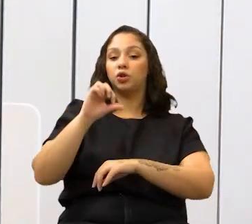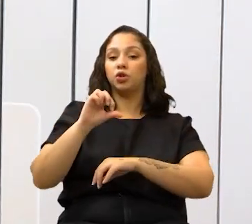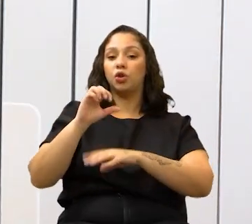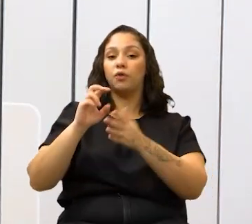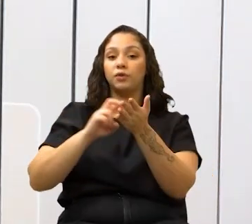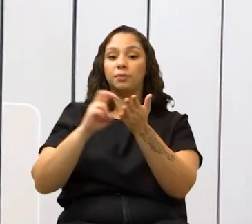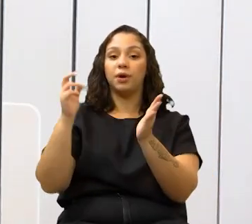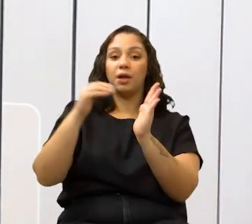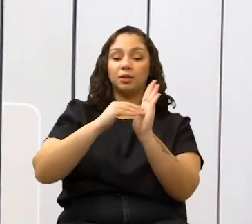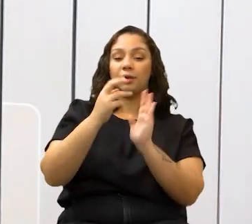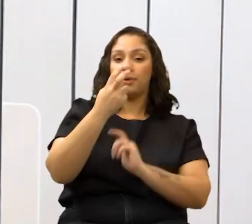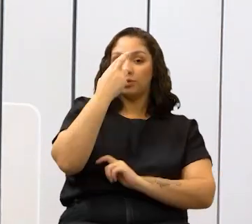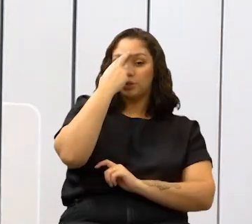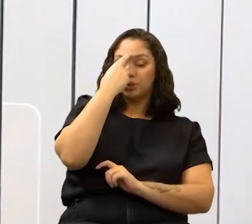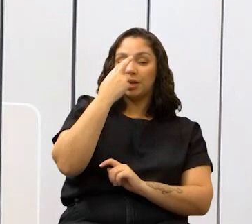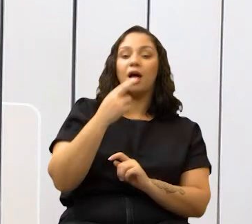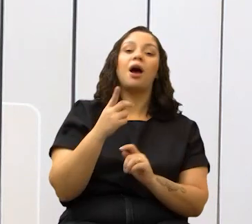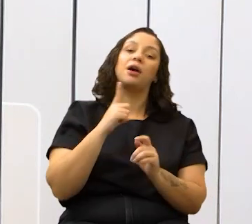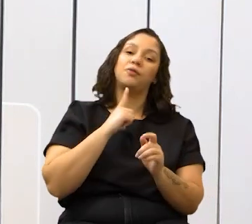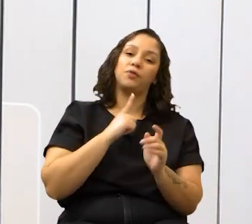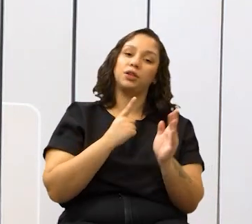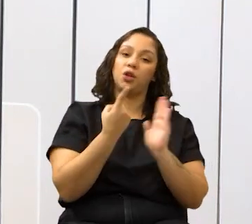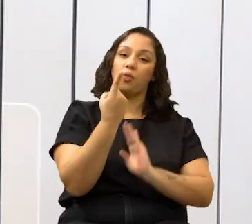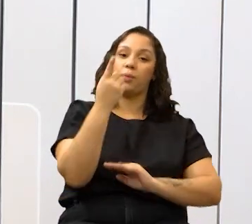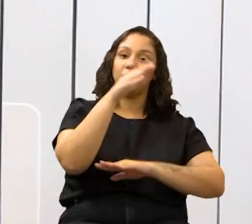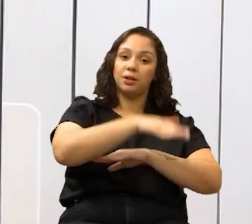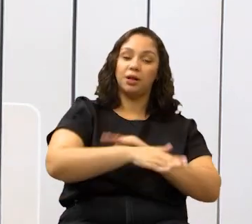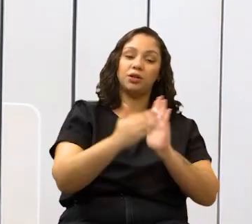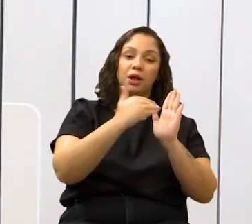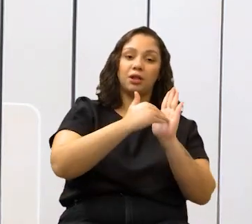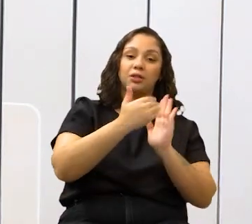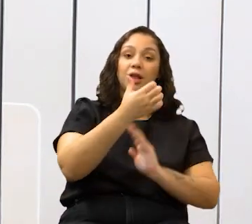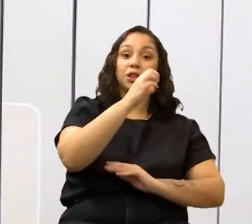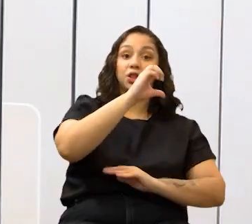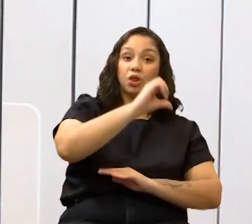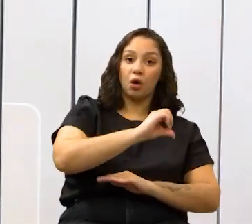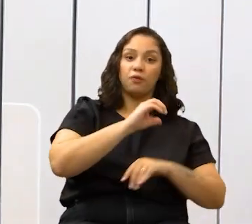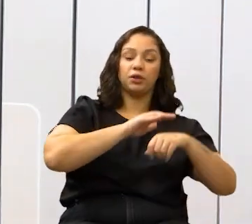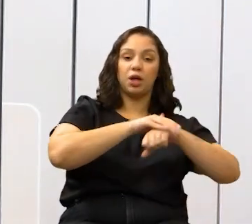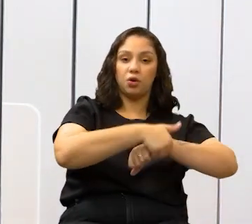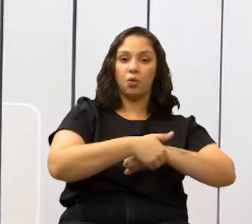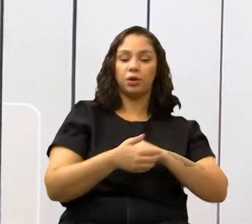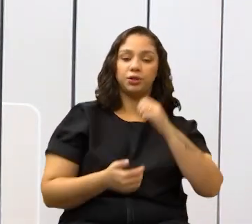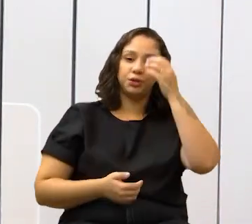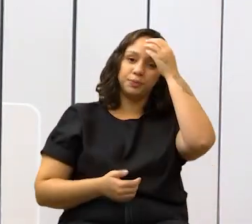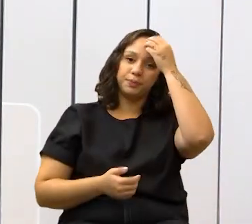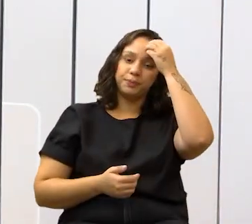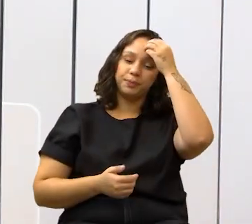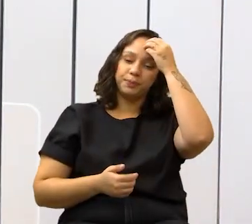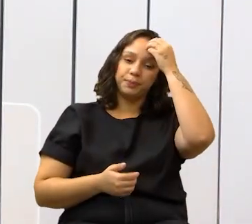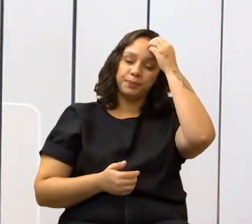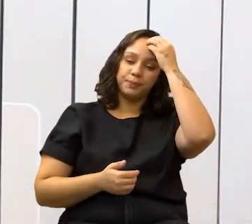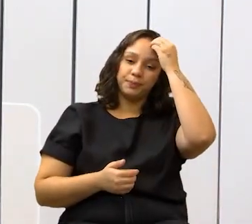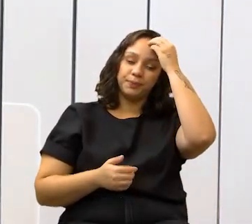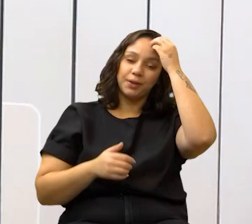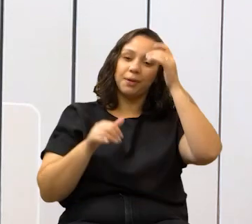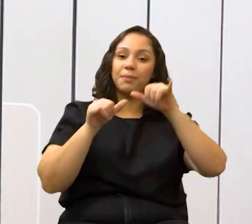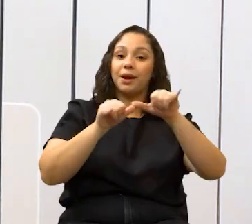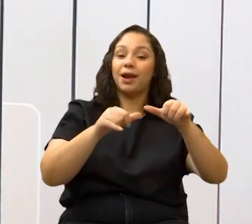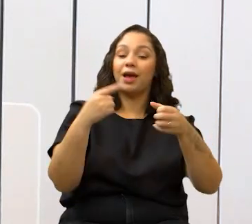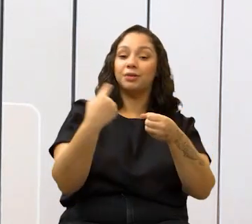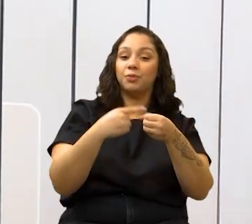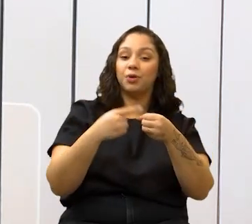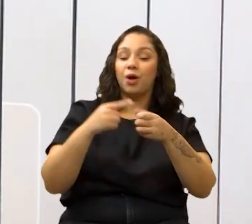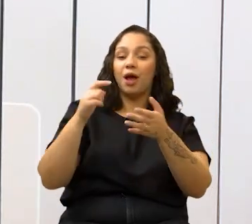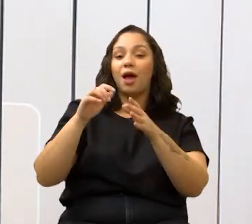manhã ao meio-dia, da 1 hora da tarde às 9 horas da noite. Mercado Municipal, Mercadão, hein? Abre